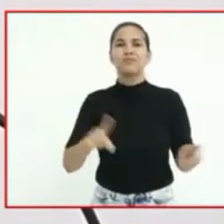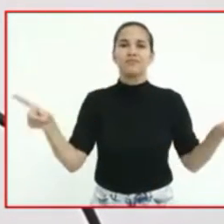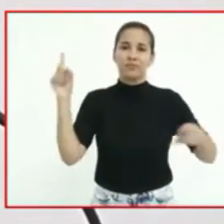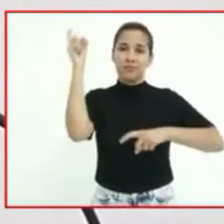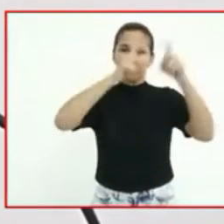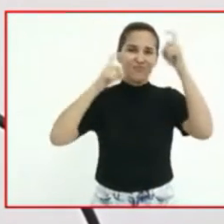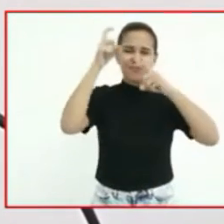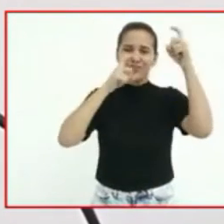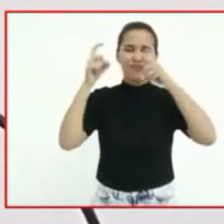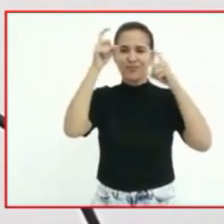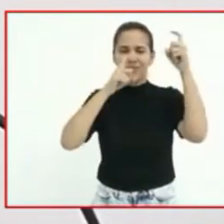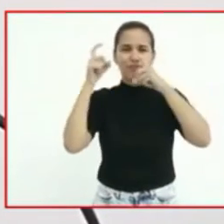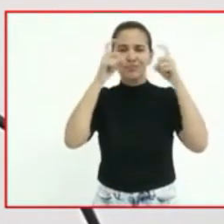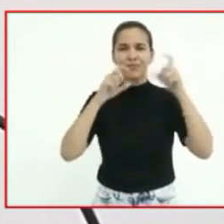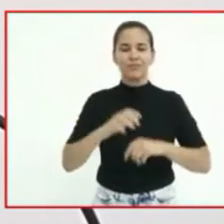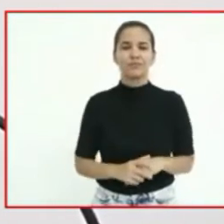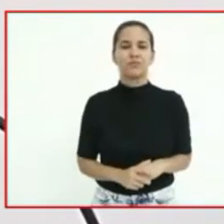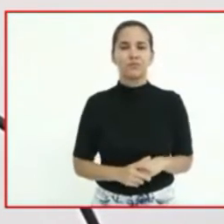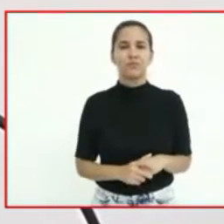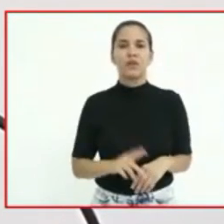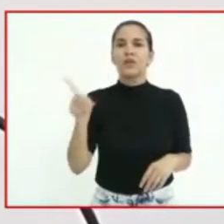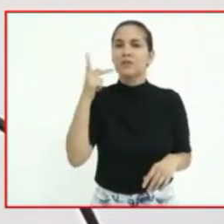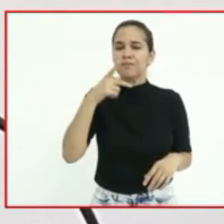preocupados. Senhor presidente, quando eu falei os 7